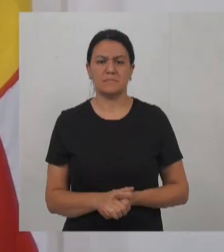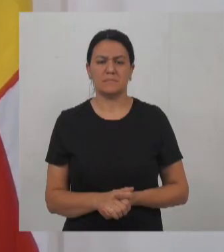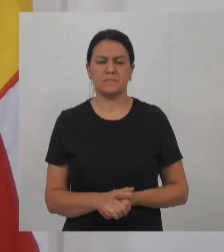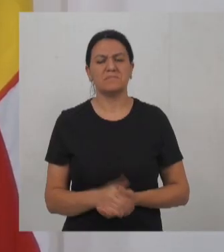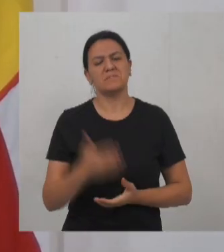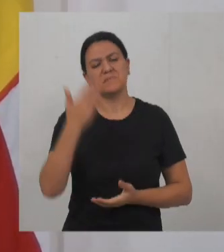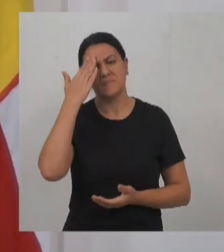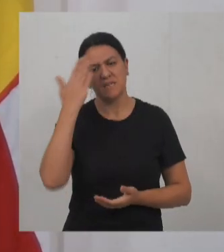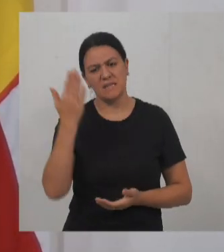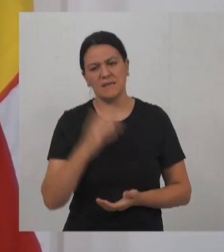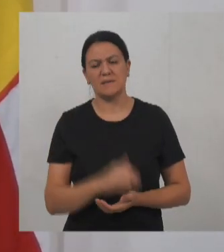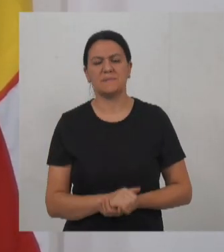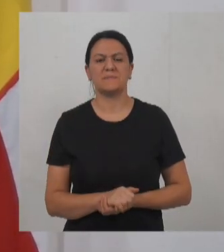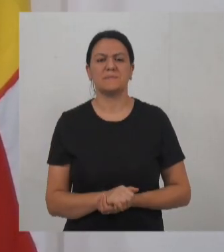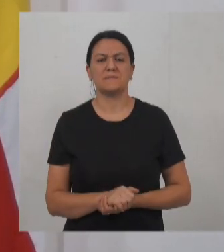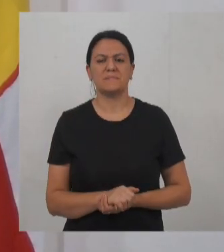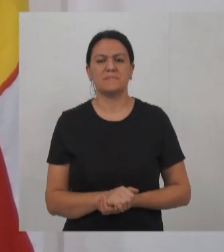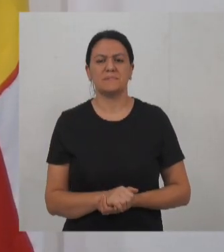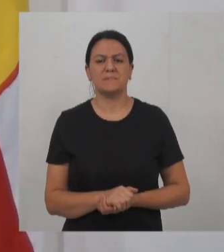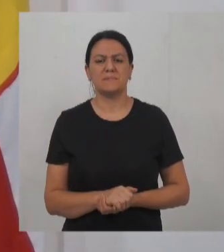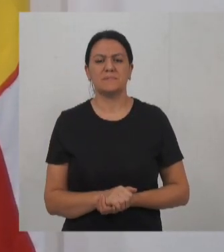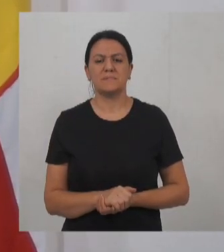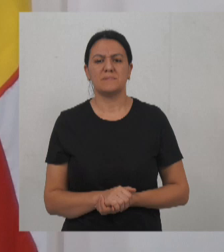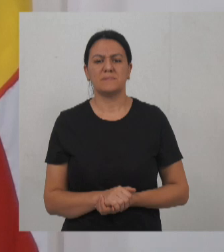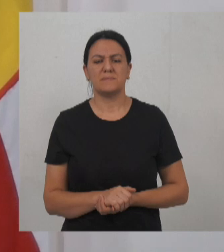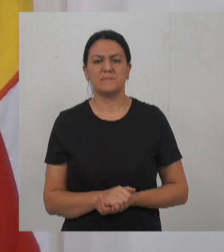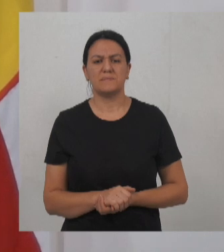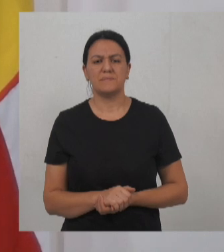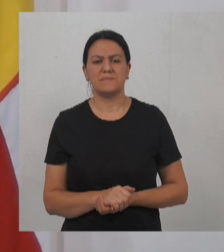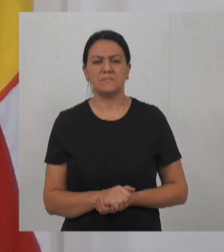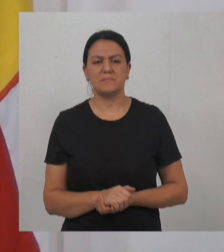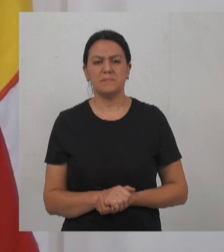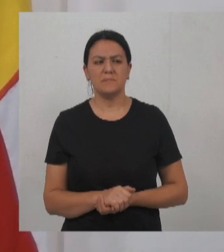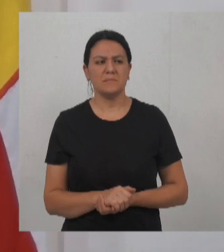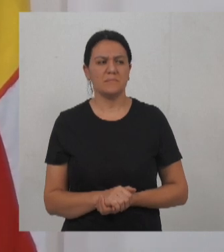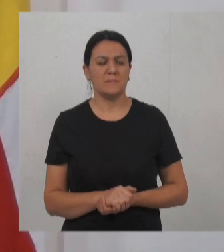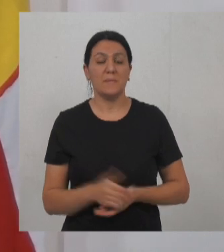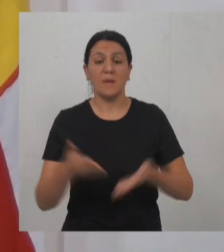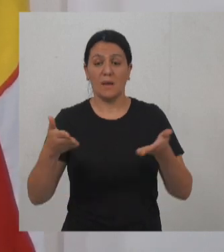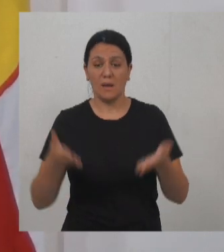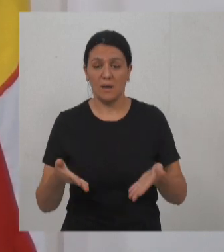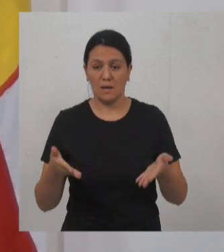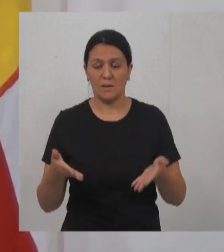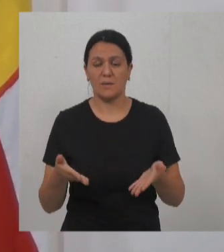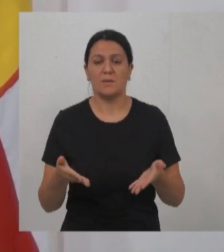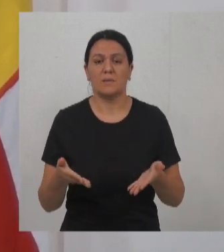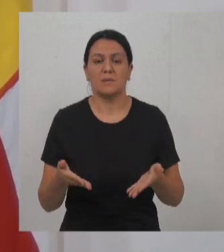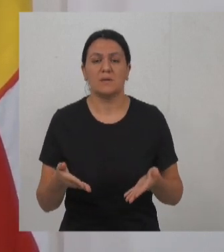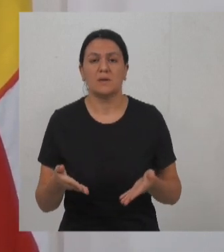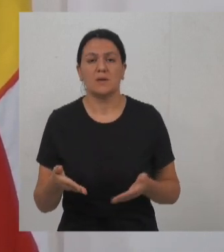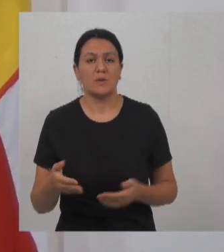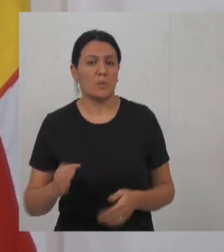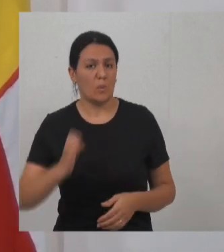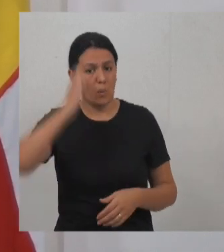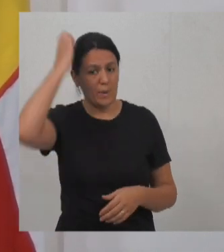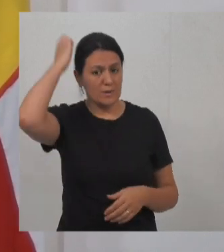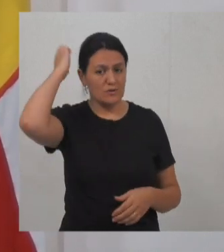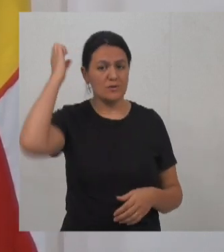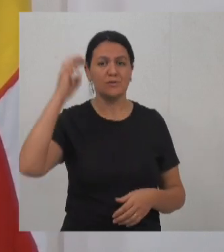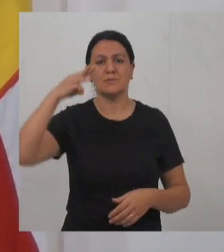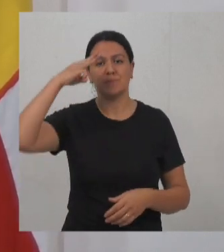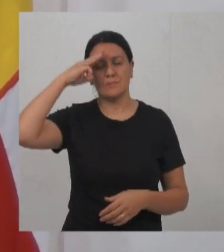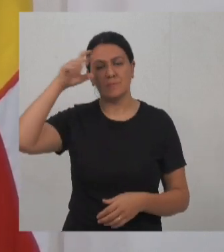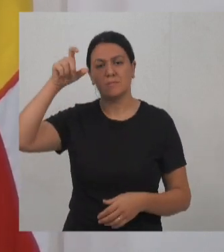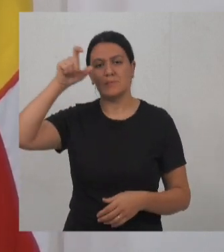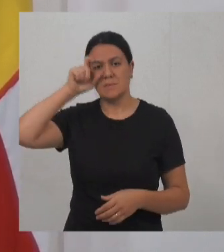Obrigado a todos. Agora, com o prefeito e a nossa vice eleitos,